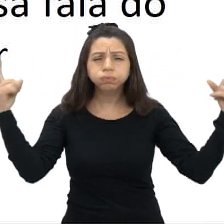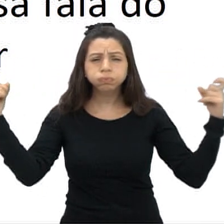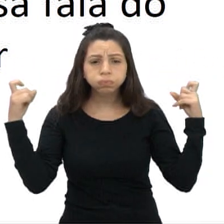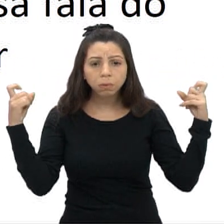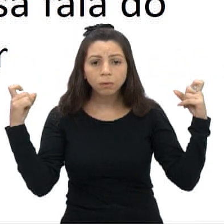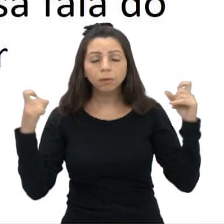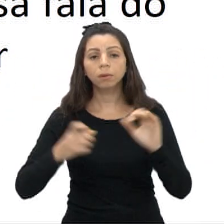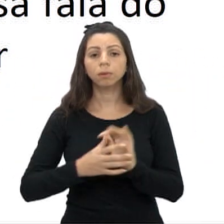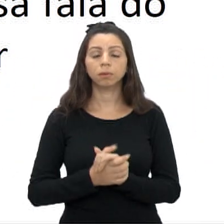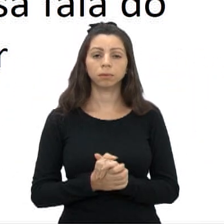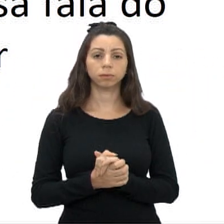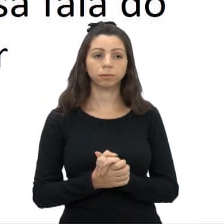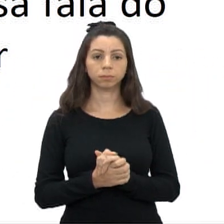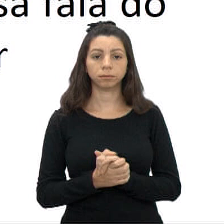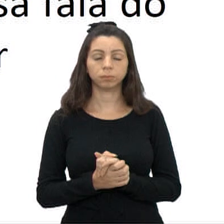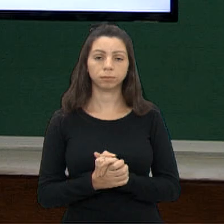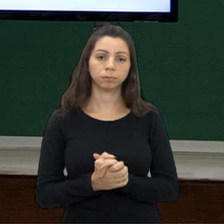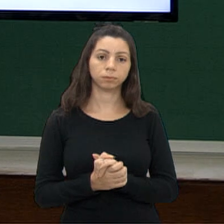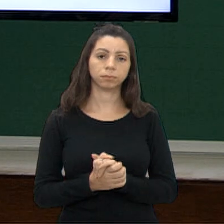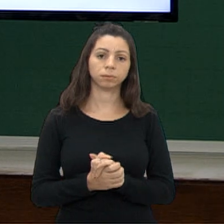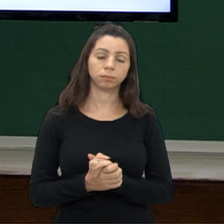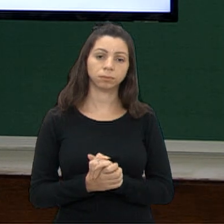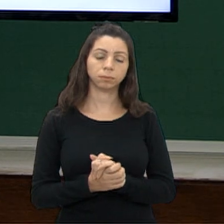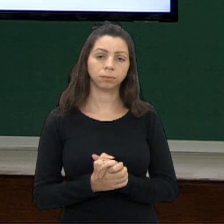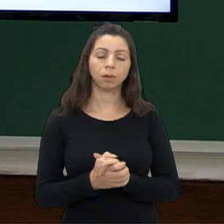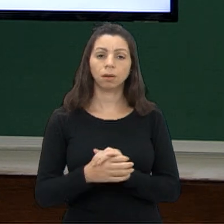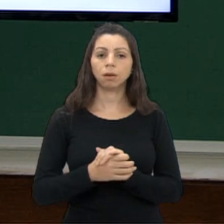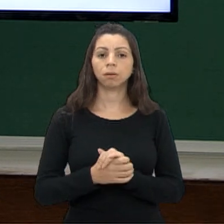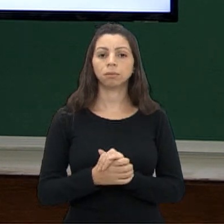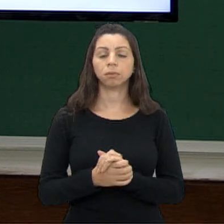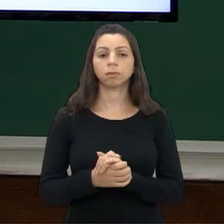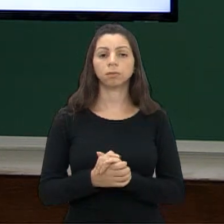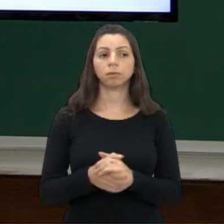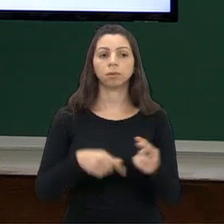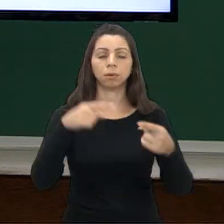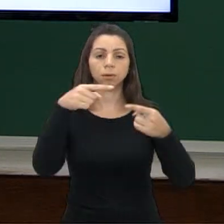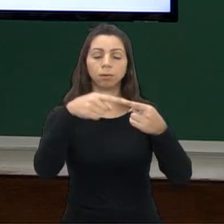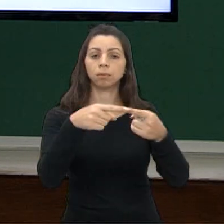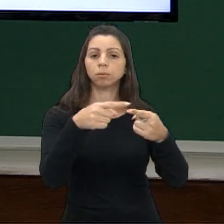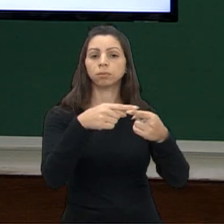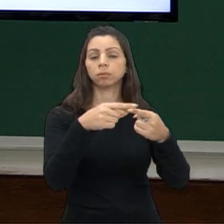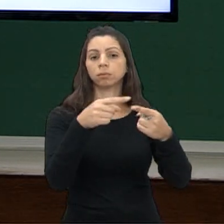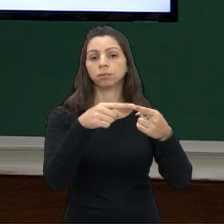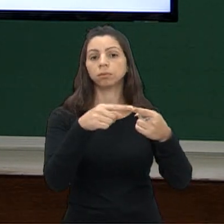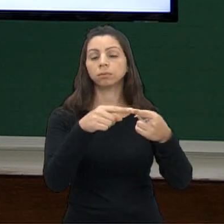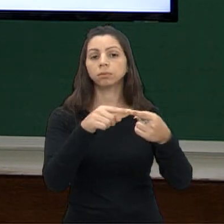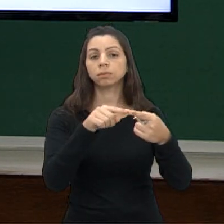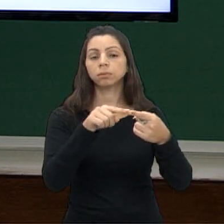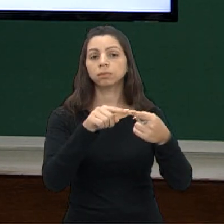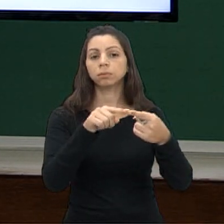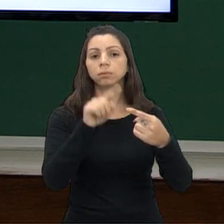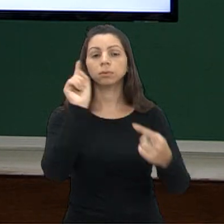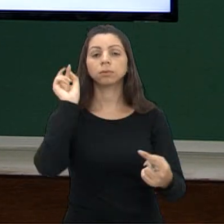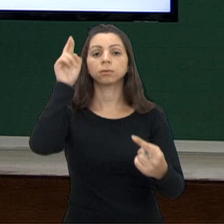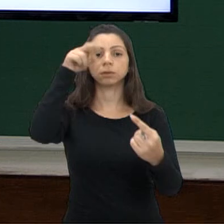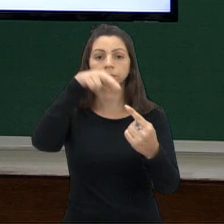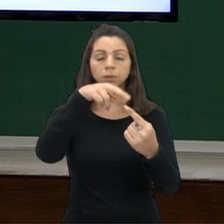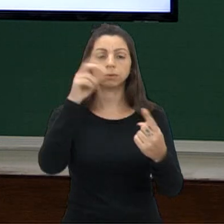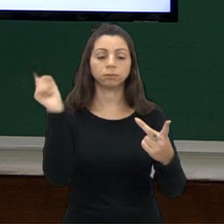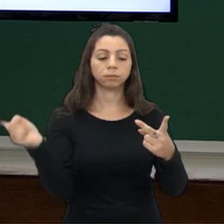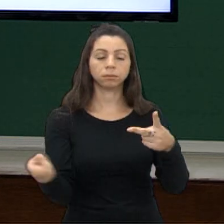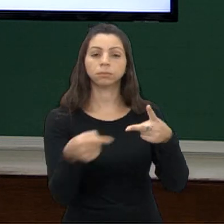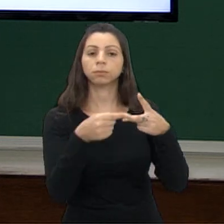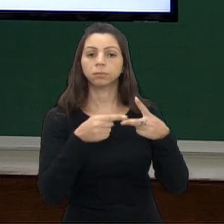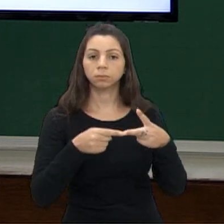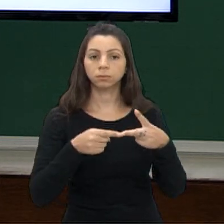afora. Então verifique, qual das opções da número 1 a fala se refere? E na